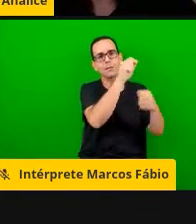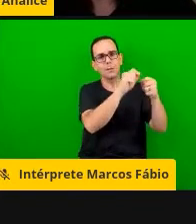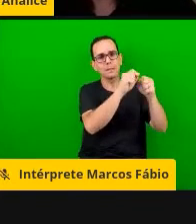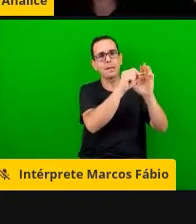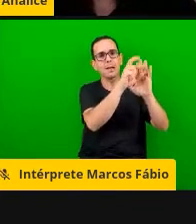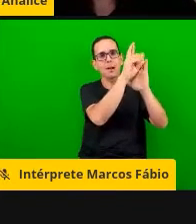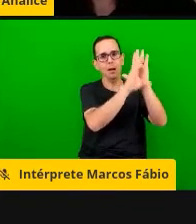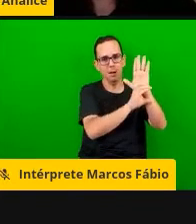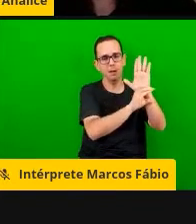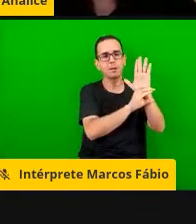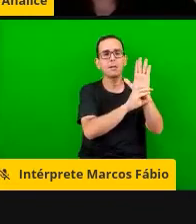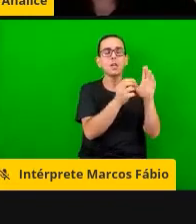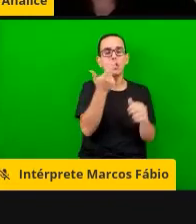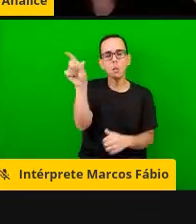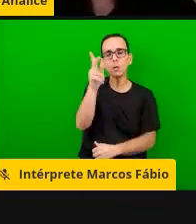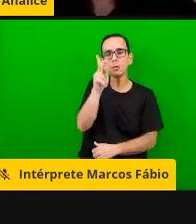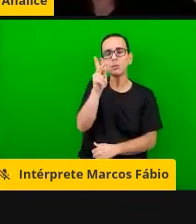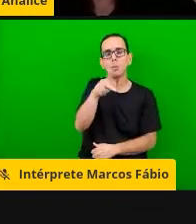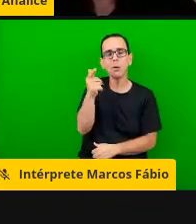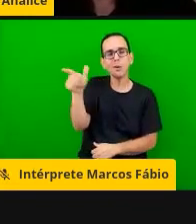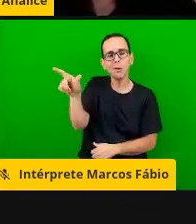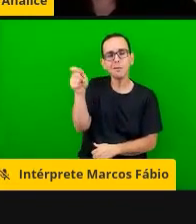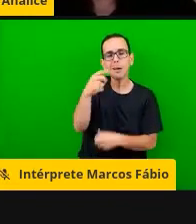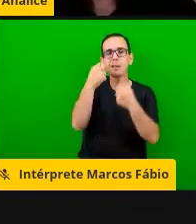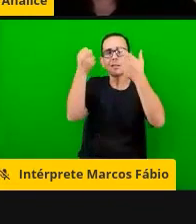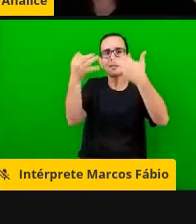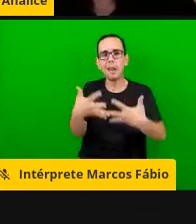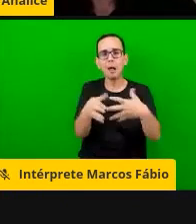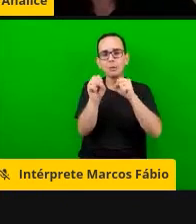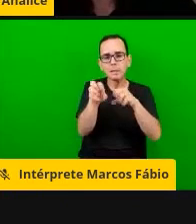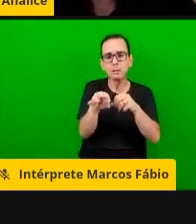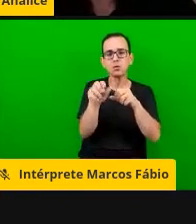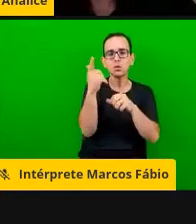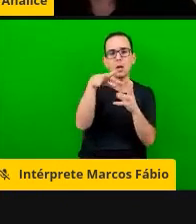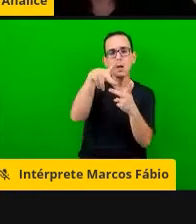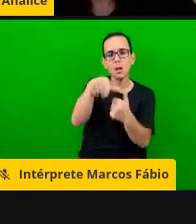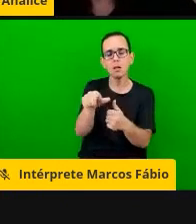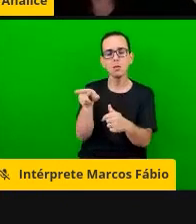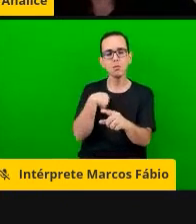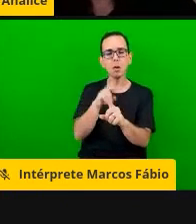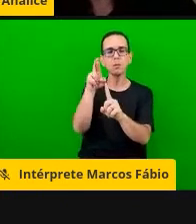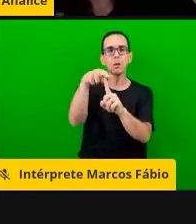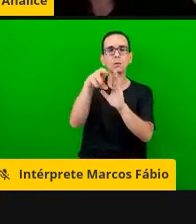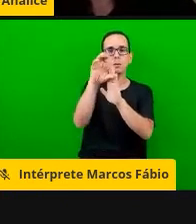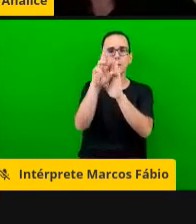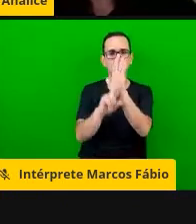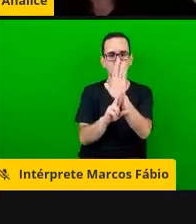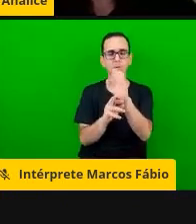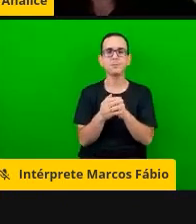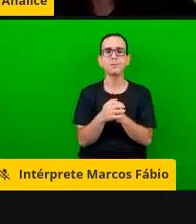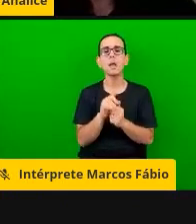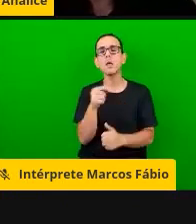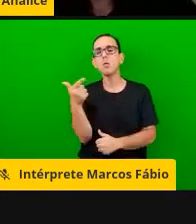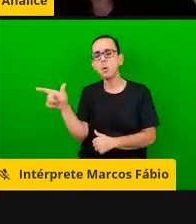falar um pouquinho de como que está a geopolítica no ensino da geografia e no nosso referencial curricular, e depois o Rafael Bastazini,